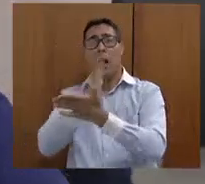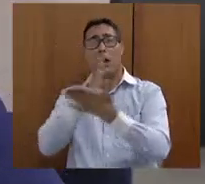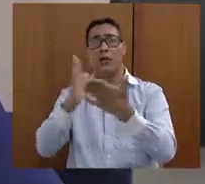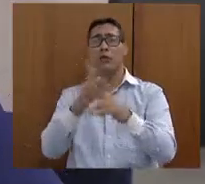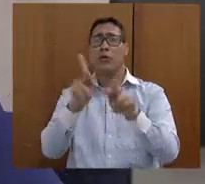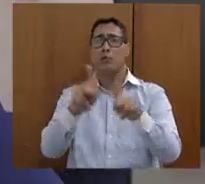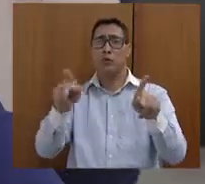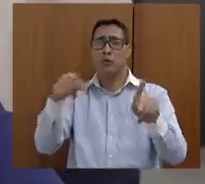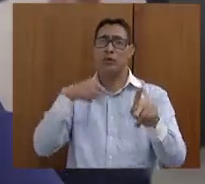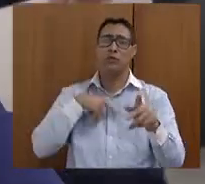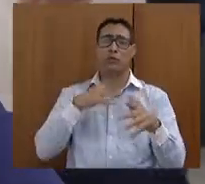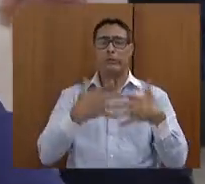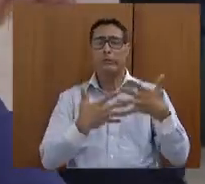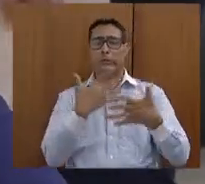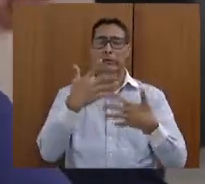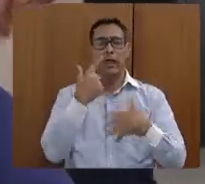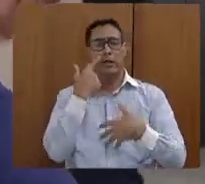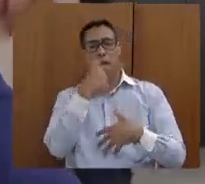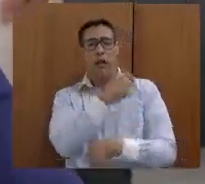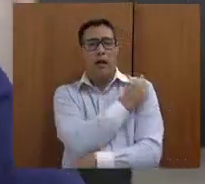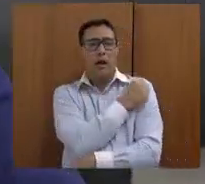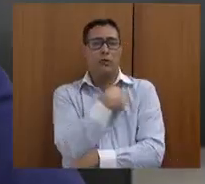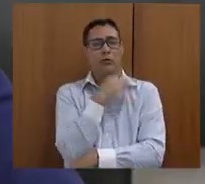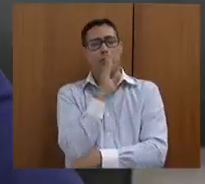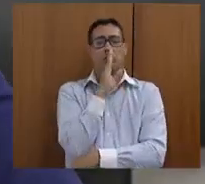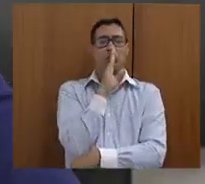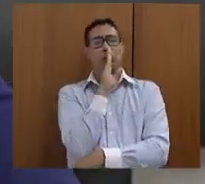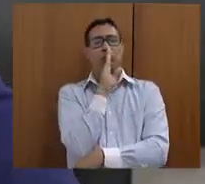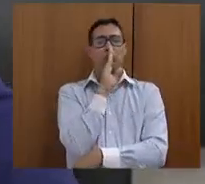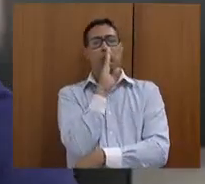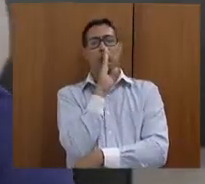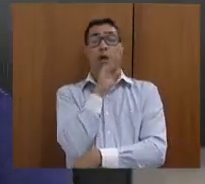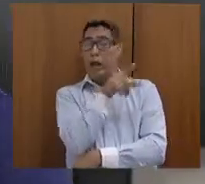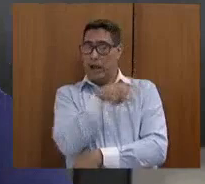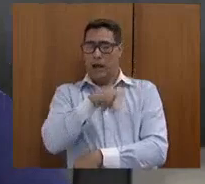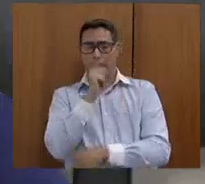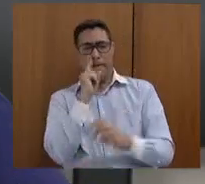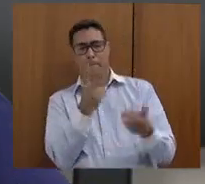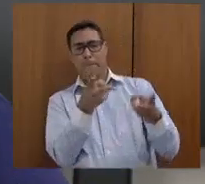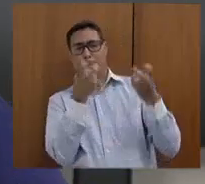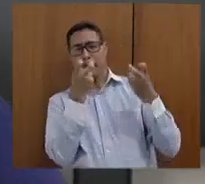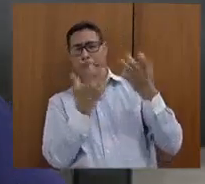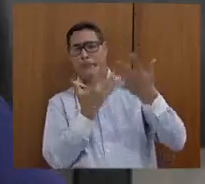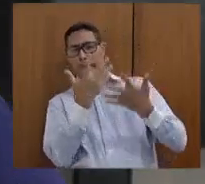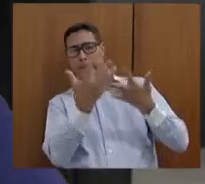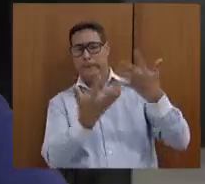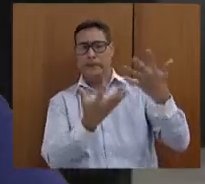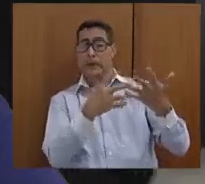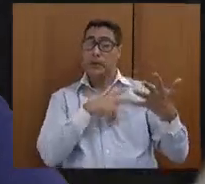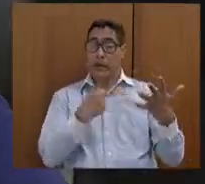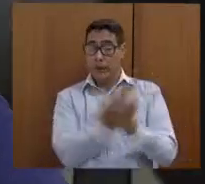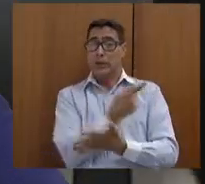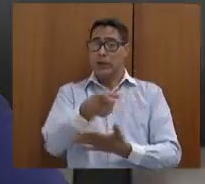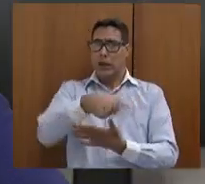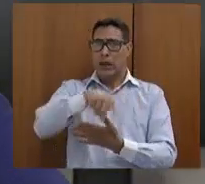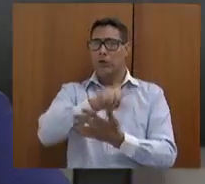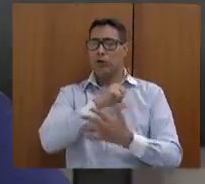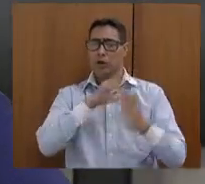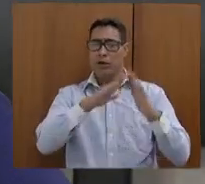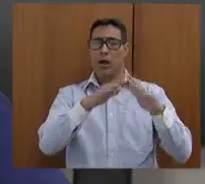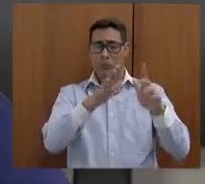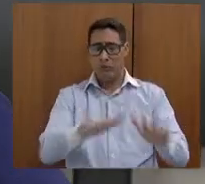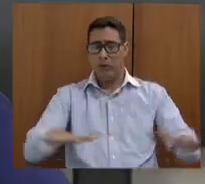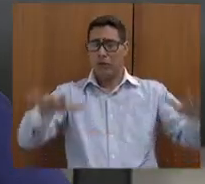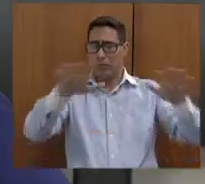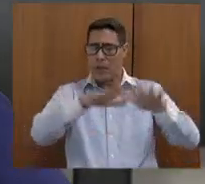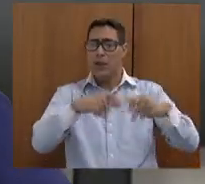caladinho lá no canto essas ações são feitas e as nossas escolas São ambientes e nós vamos